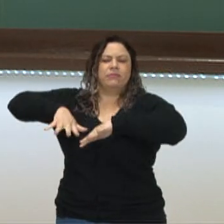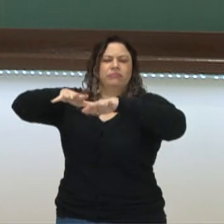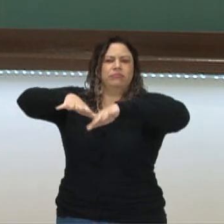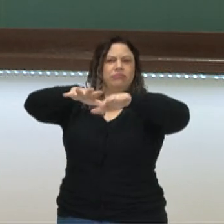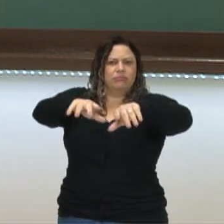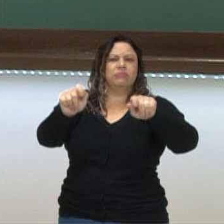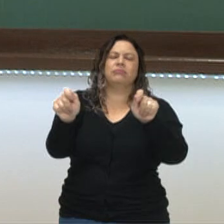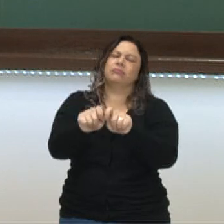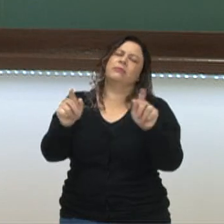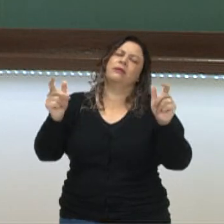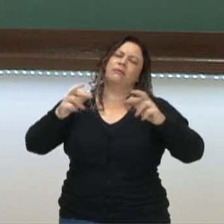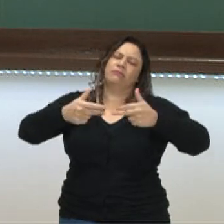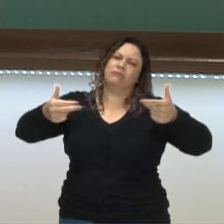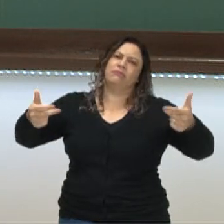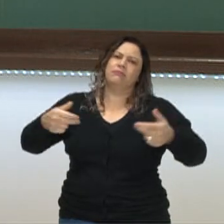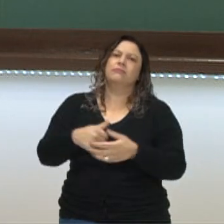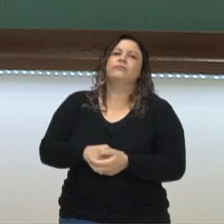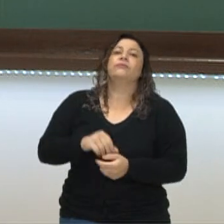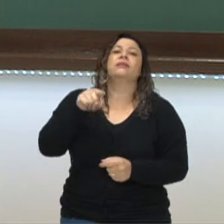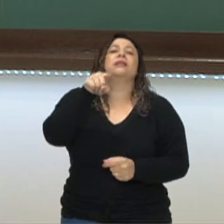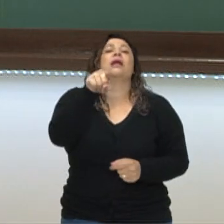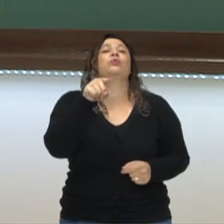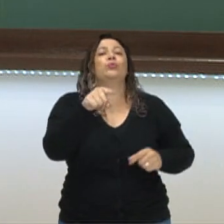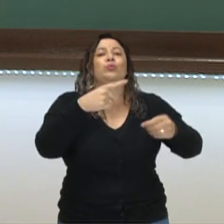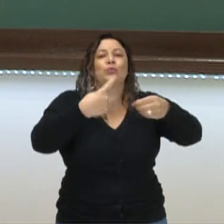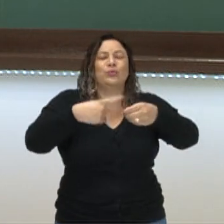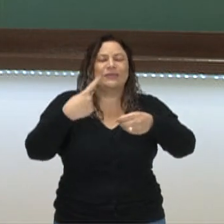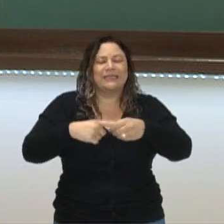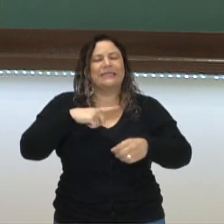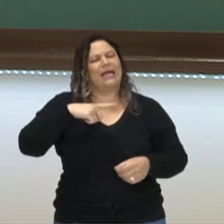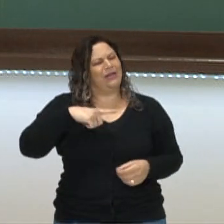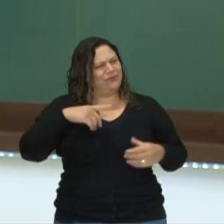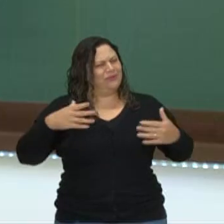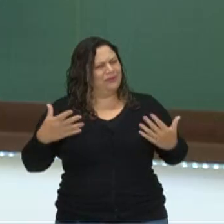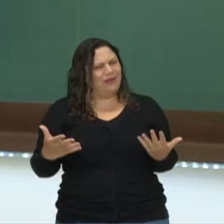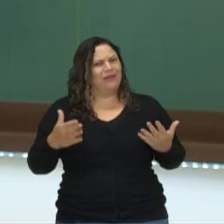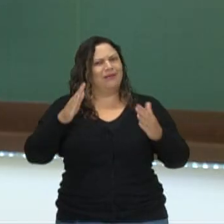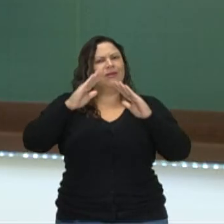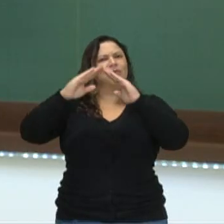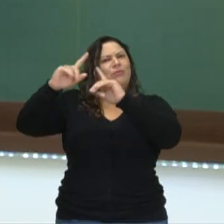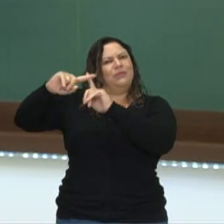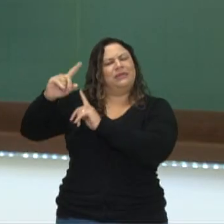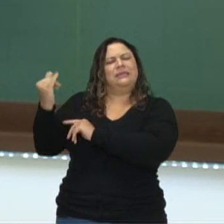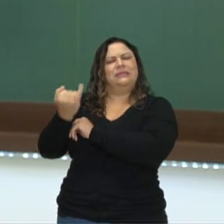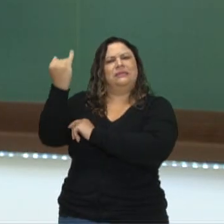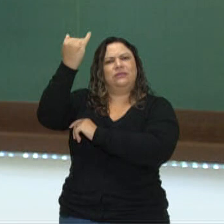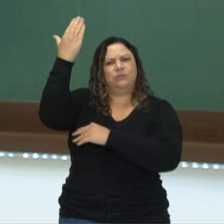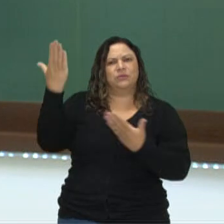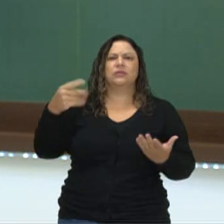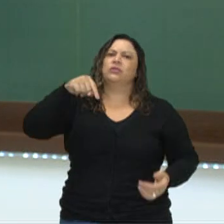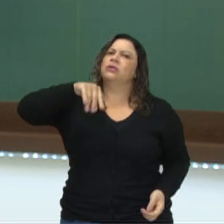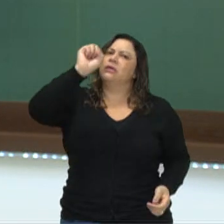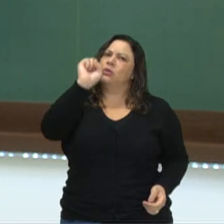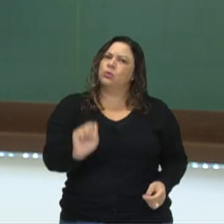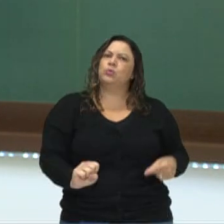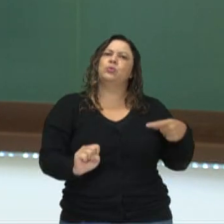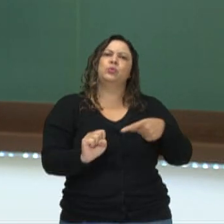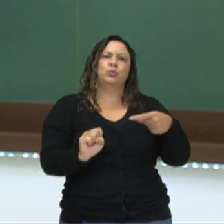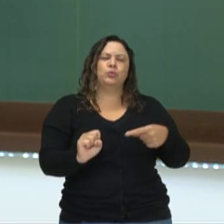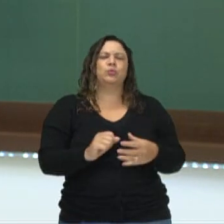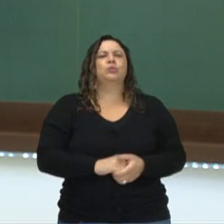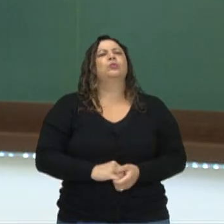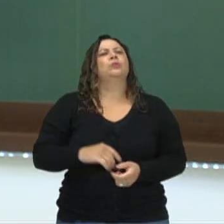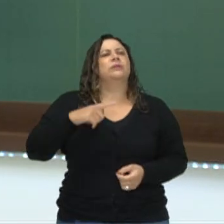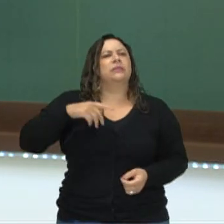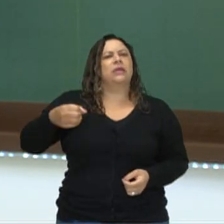né? Na sua cidade existe algum templo religioso importante? Aqui no sul, por exemplo, nós temos Nova